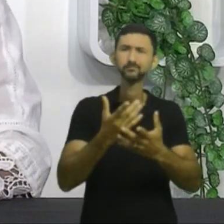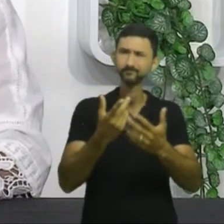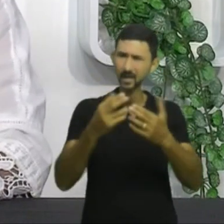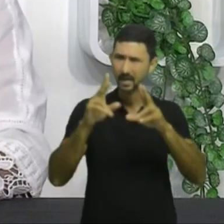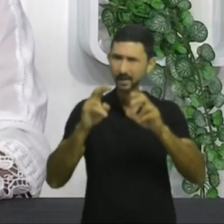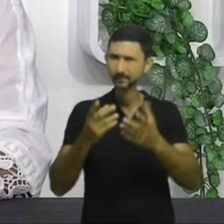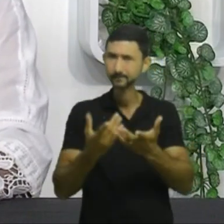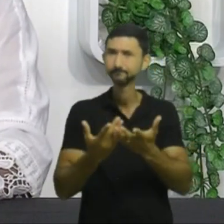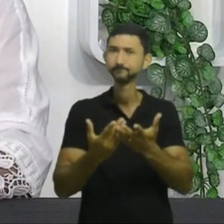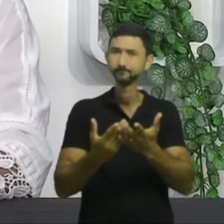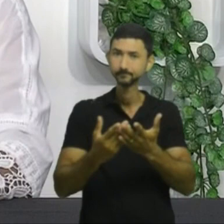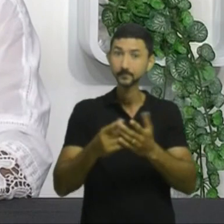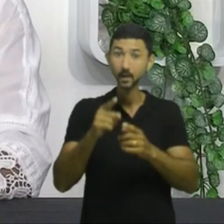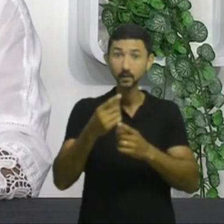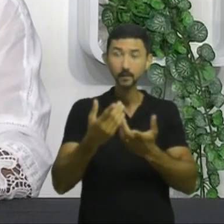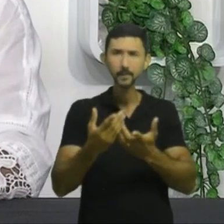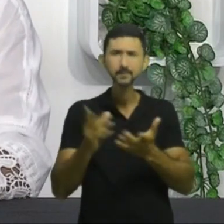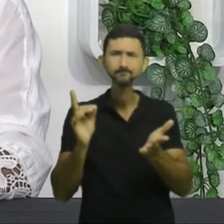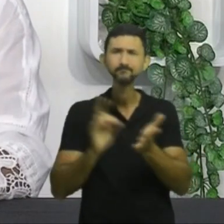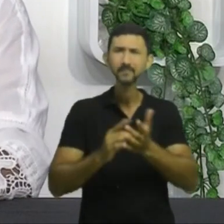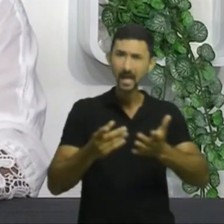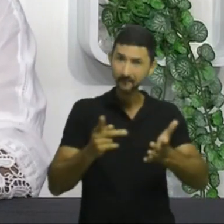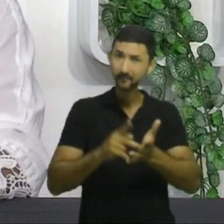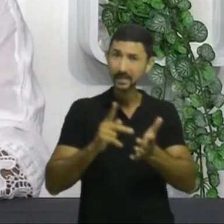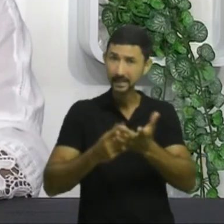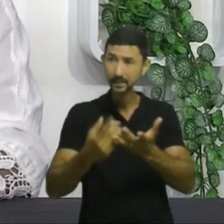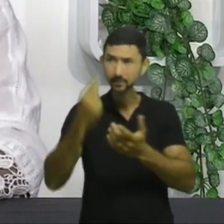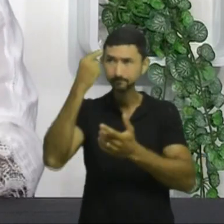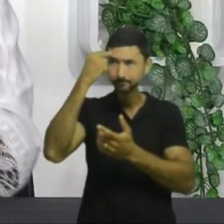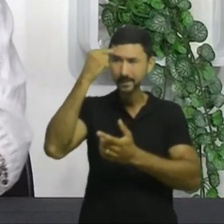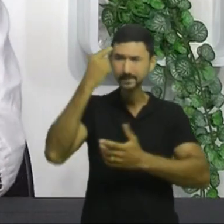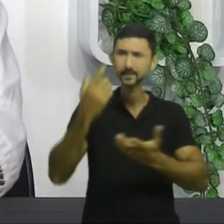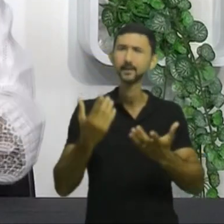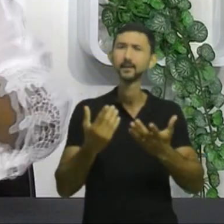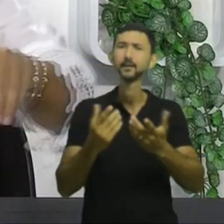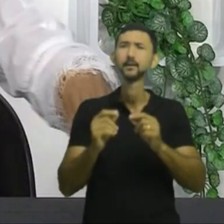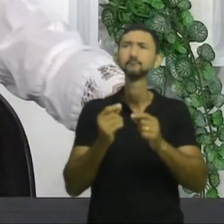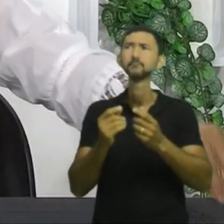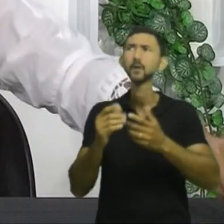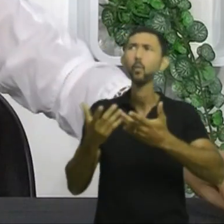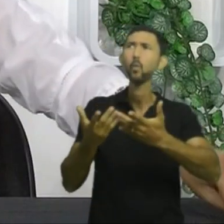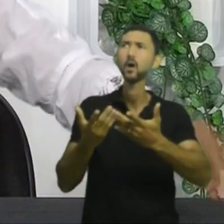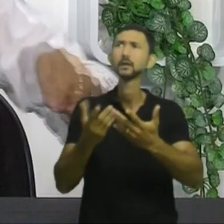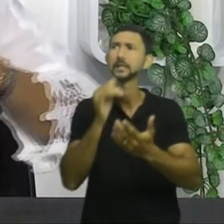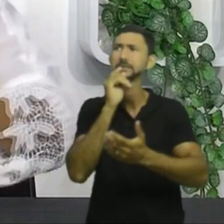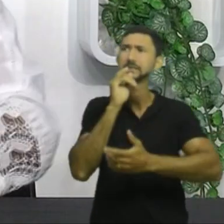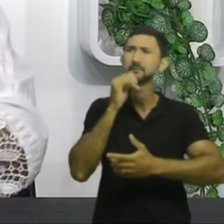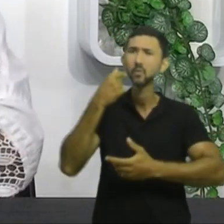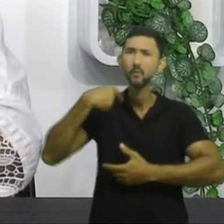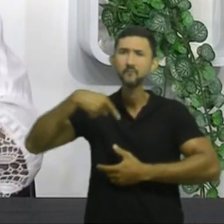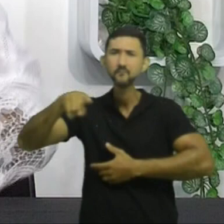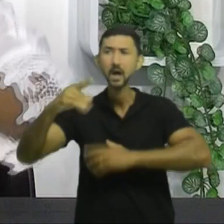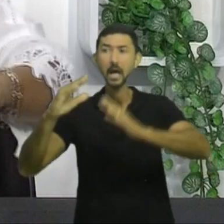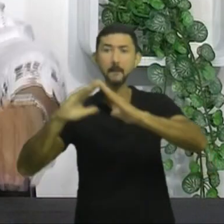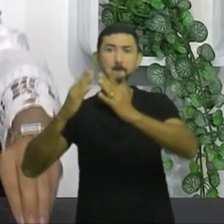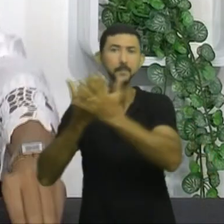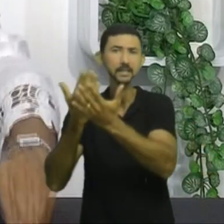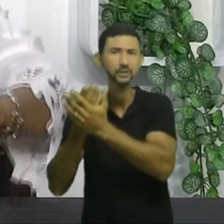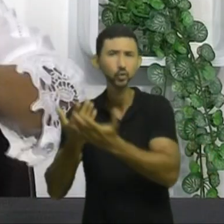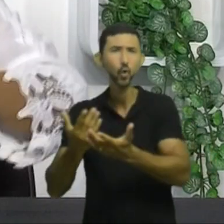E aí, vocês vão realmente refletir sobre quando vamos a caminho da escola,